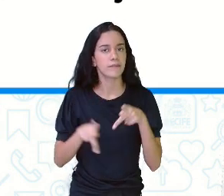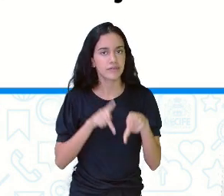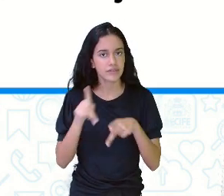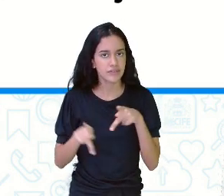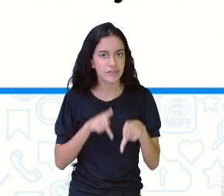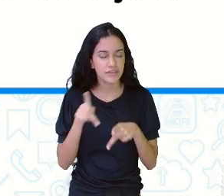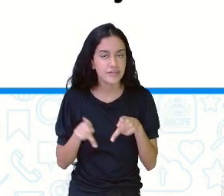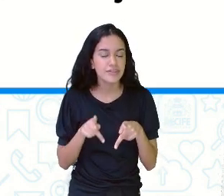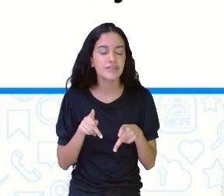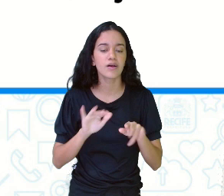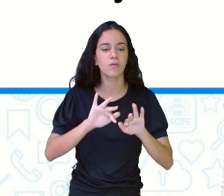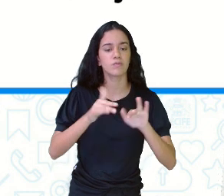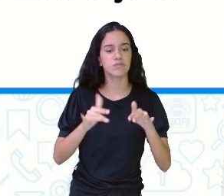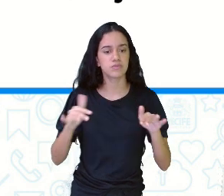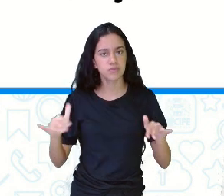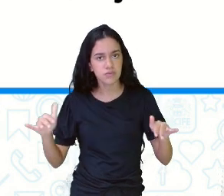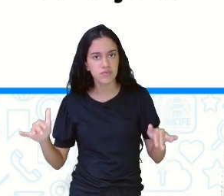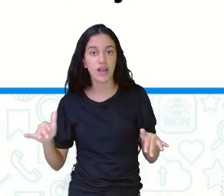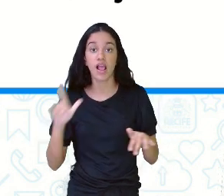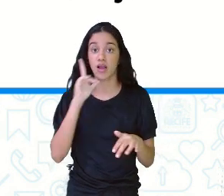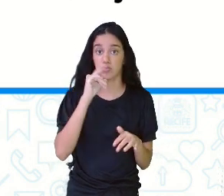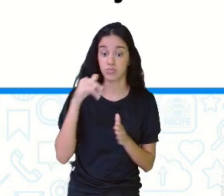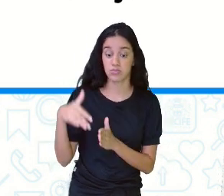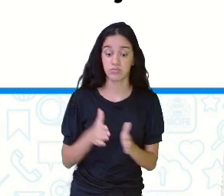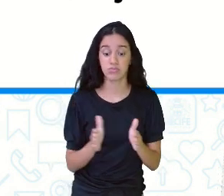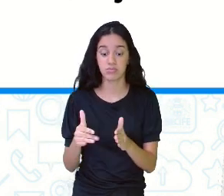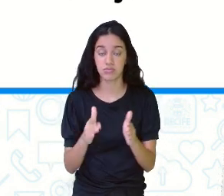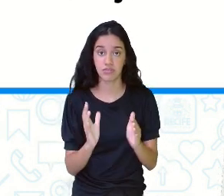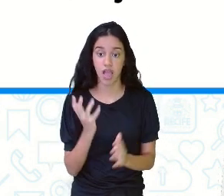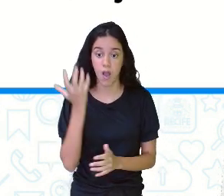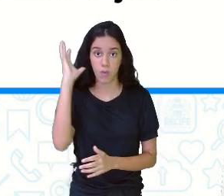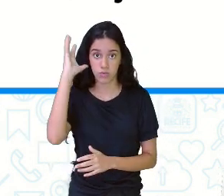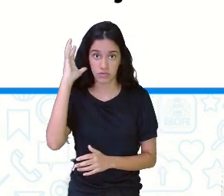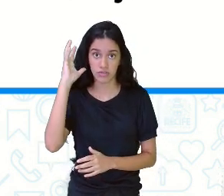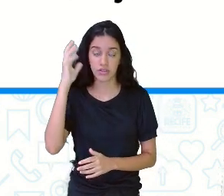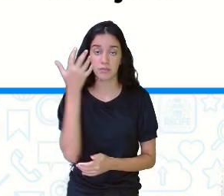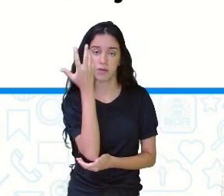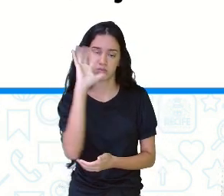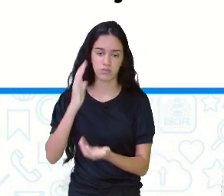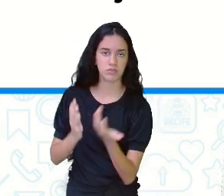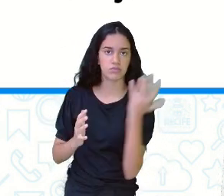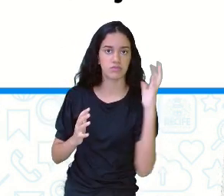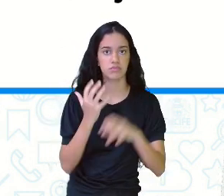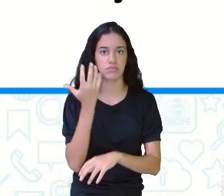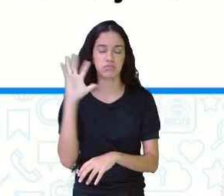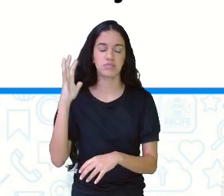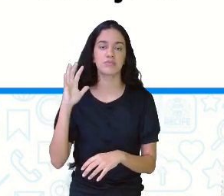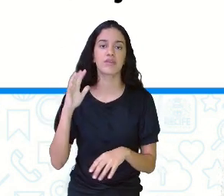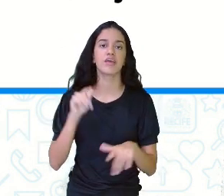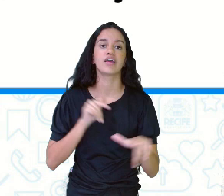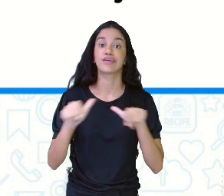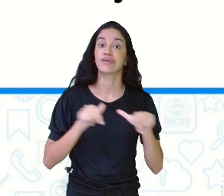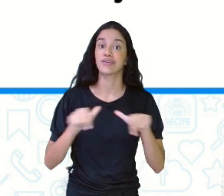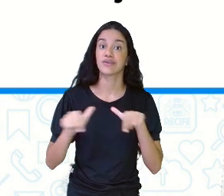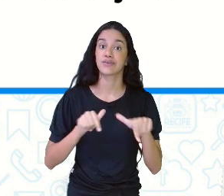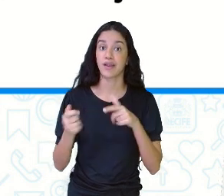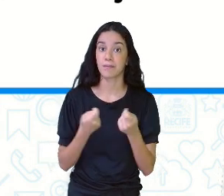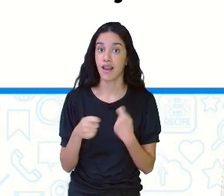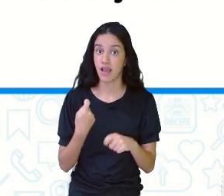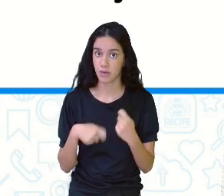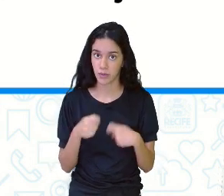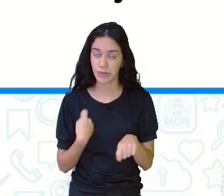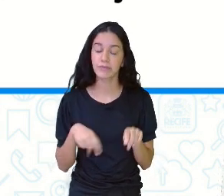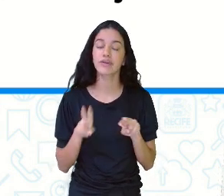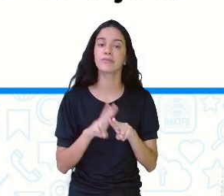ao relevo, à hidrografia, ao clima, à vegetação e às atividades econômicas. Por